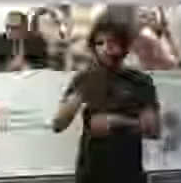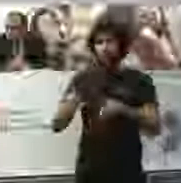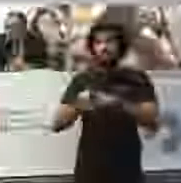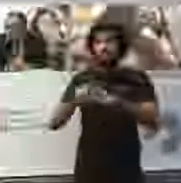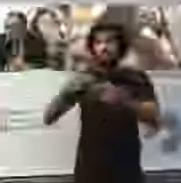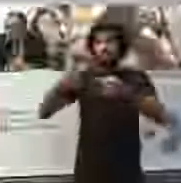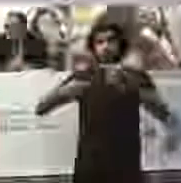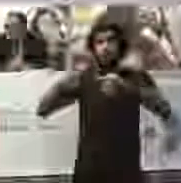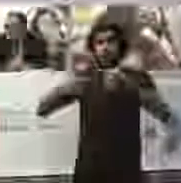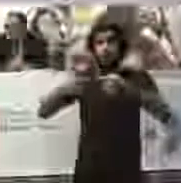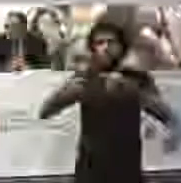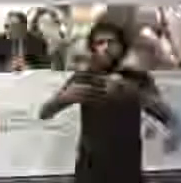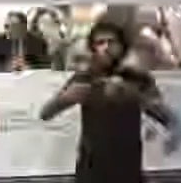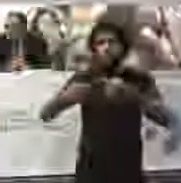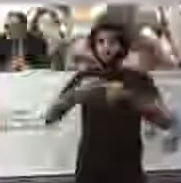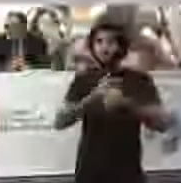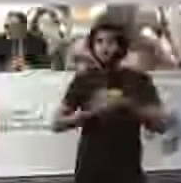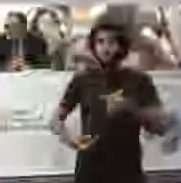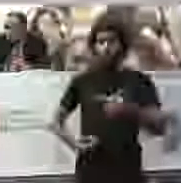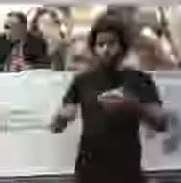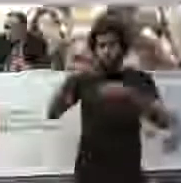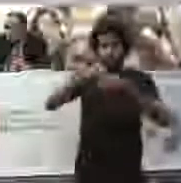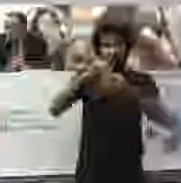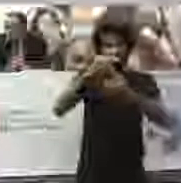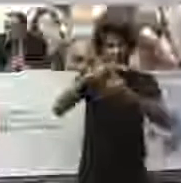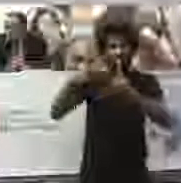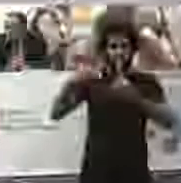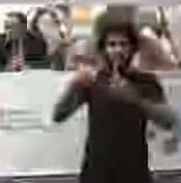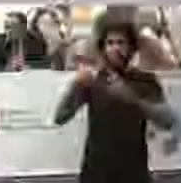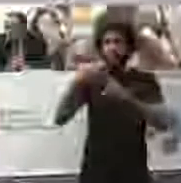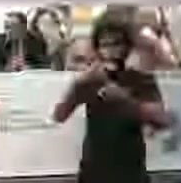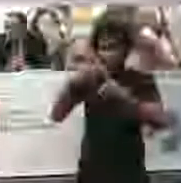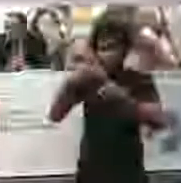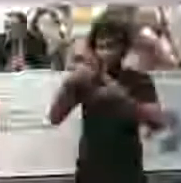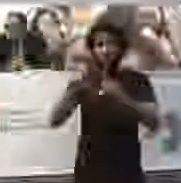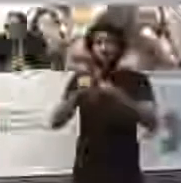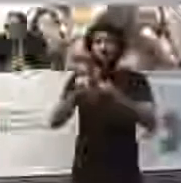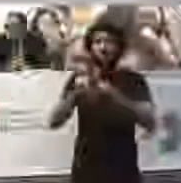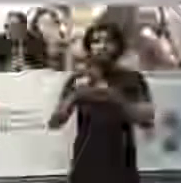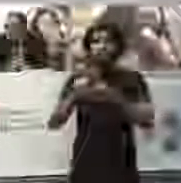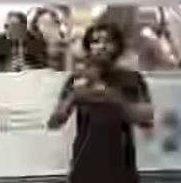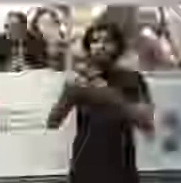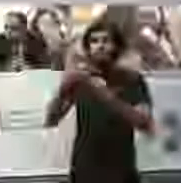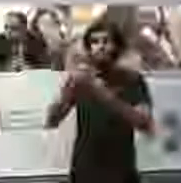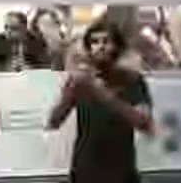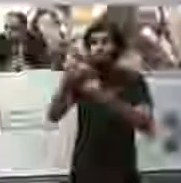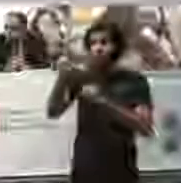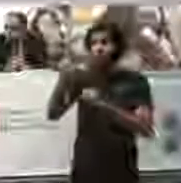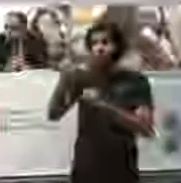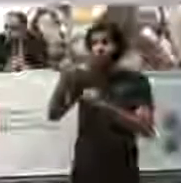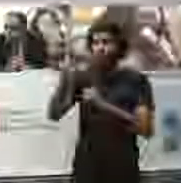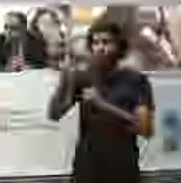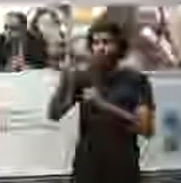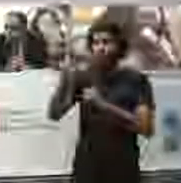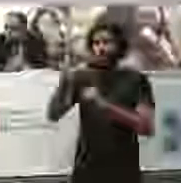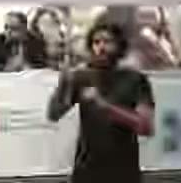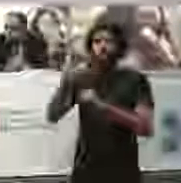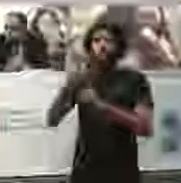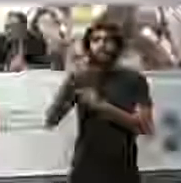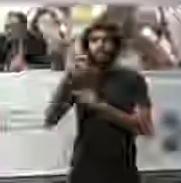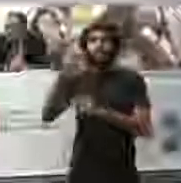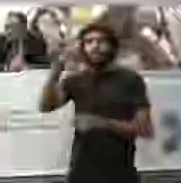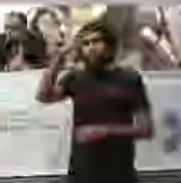pela universidade de brasília a doutora em justiça constitucional e direitos fundamentais pela universidade de pisa